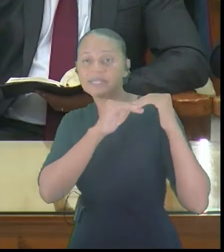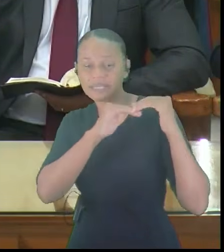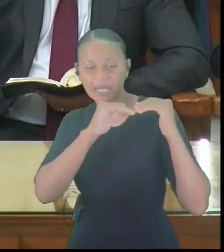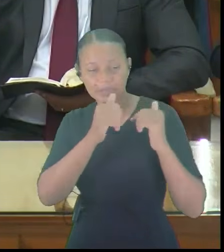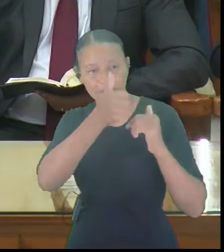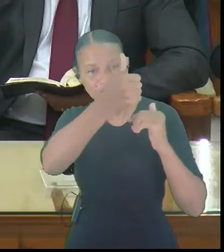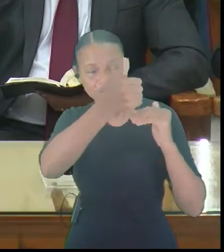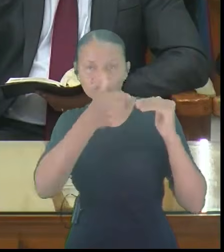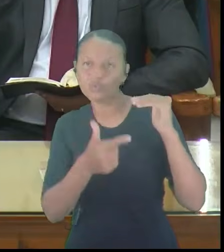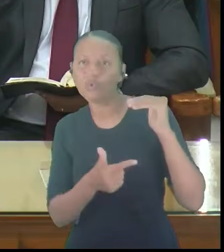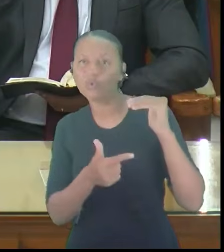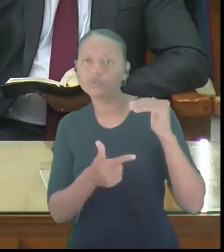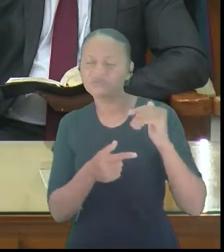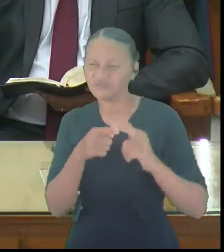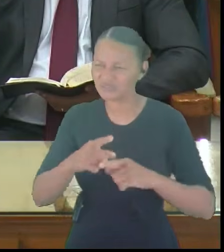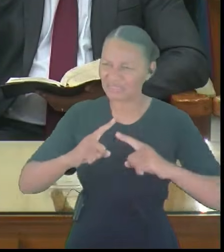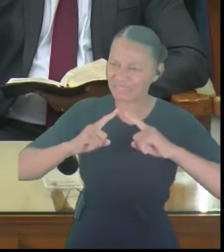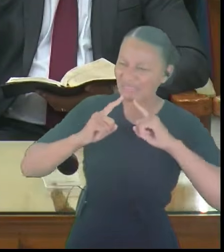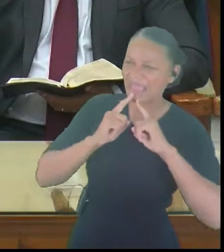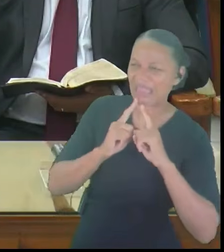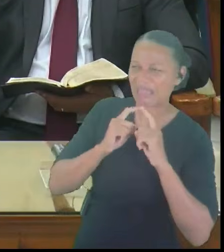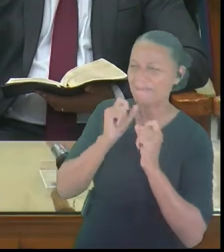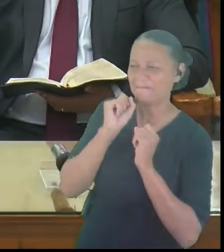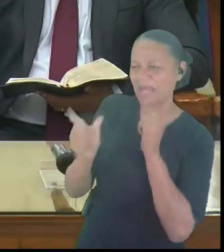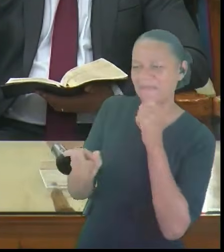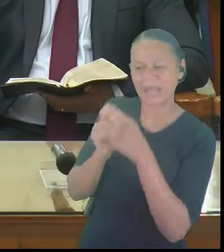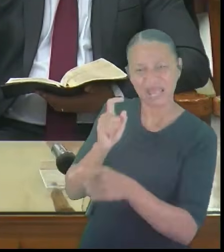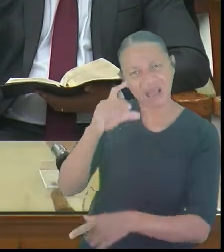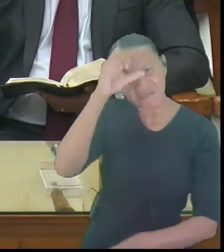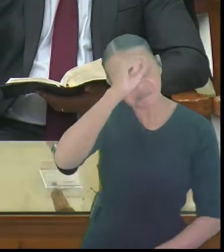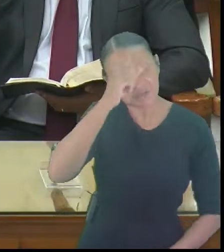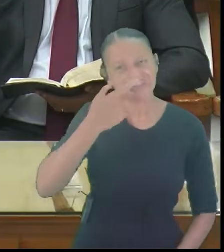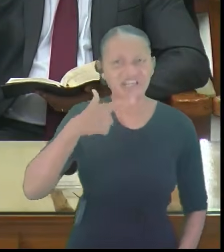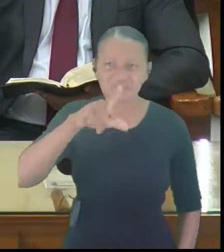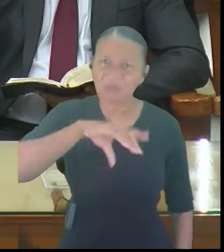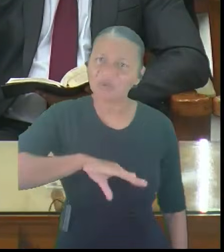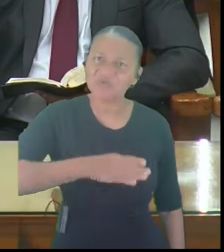Você que blasfema dos crentes, pelo menos aprenda português.